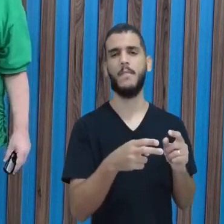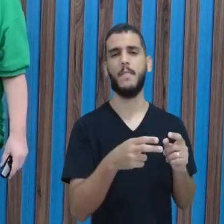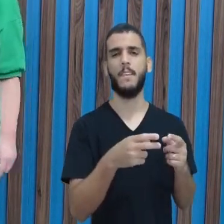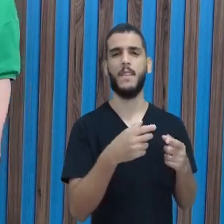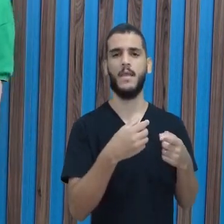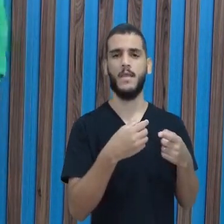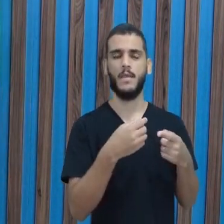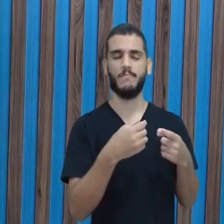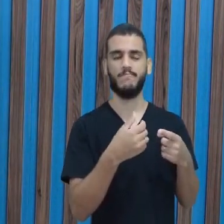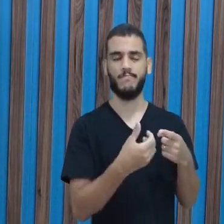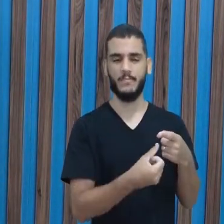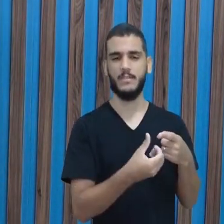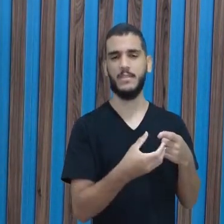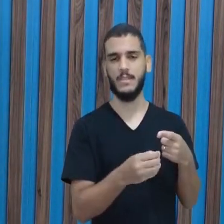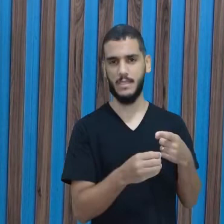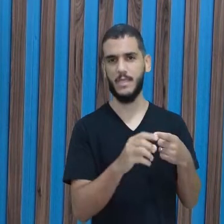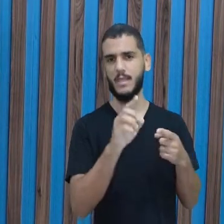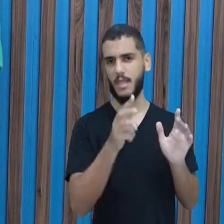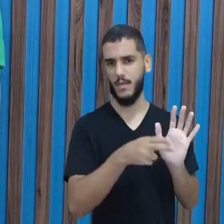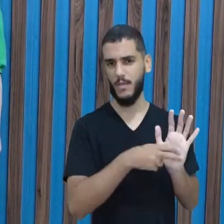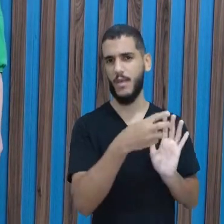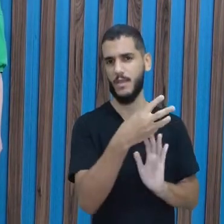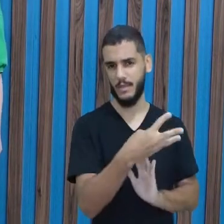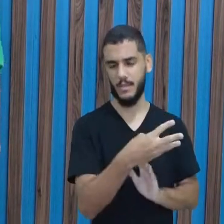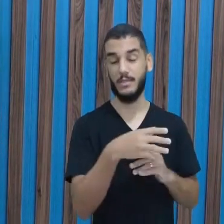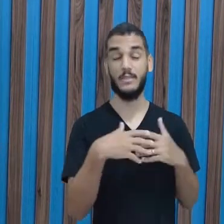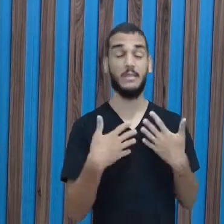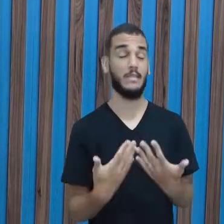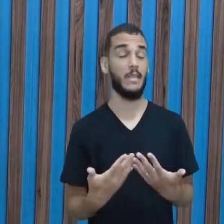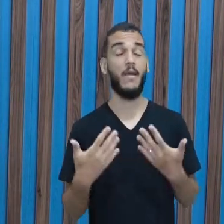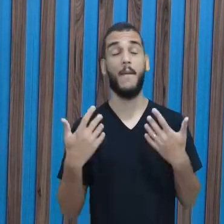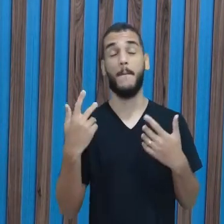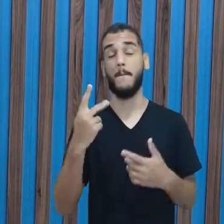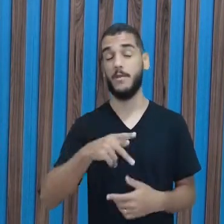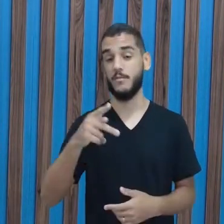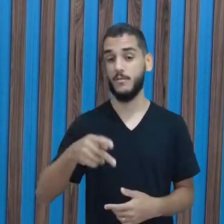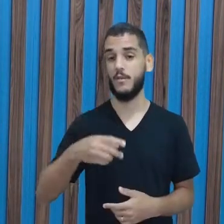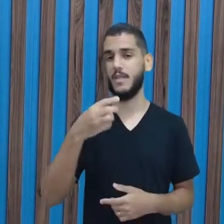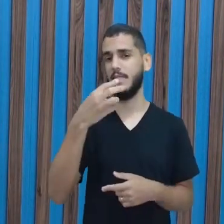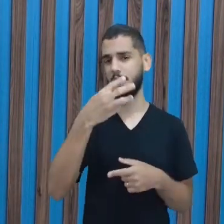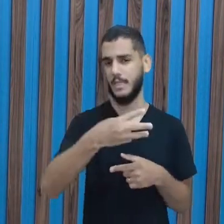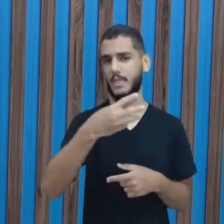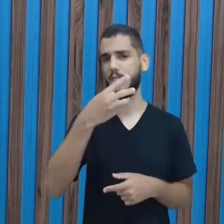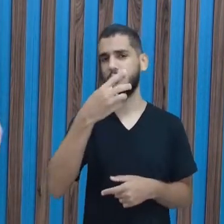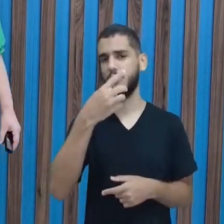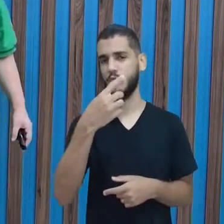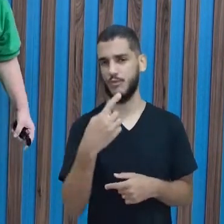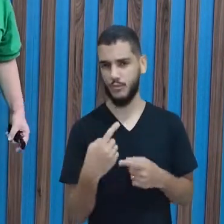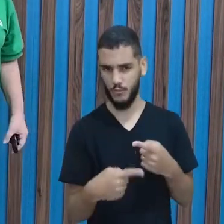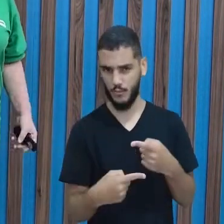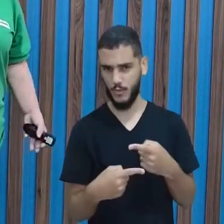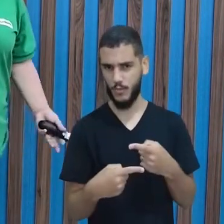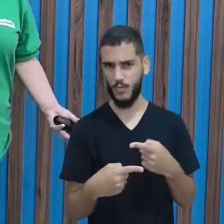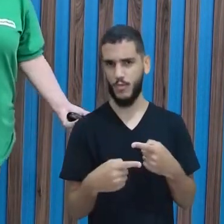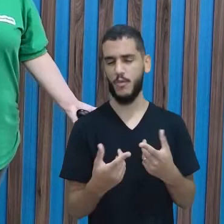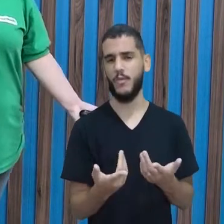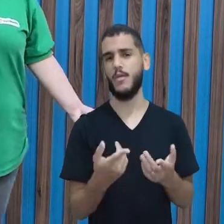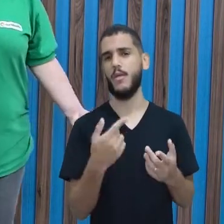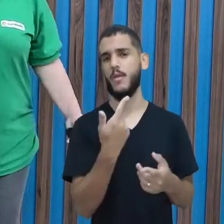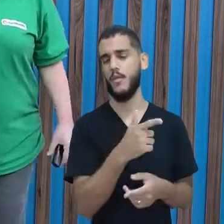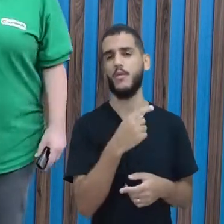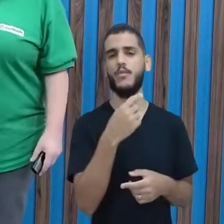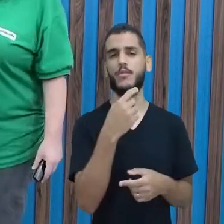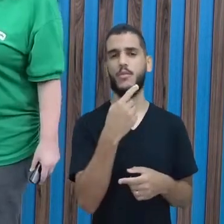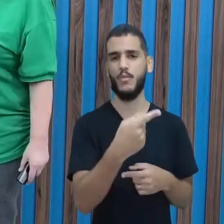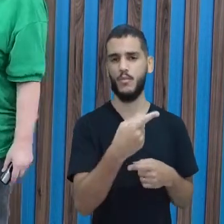Eita, professora, aqui deu 3 sobre 1 e aqui deu 1 sobre 3. Claro,